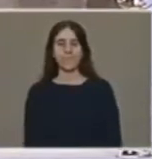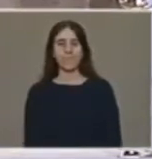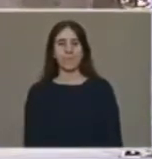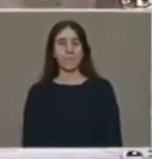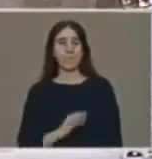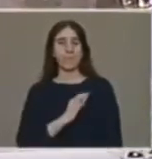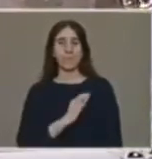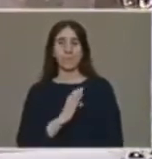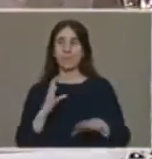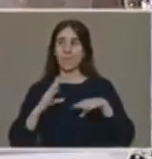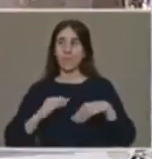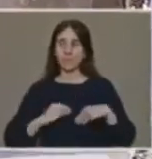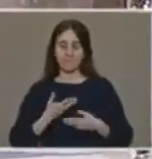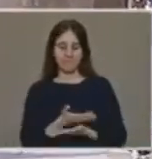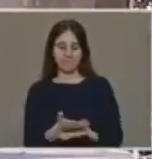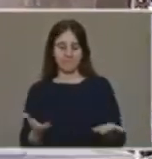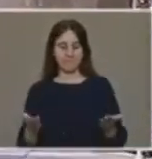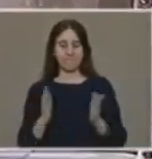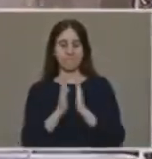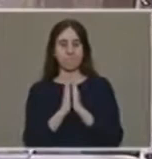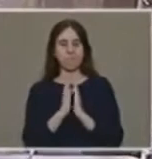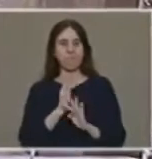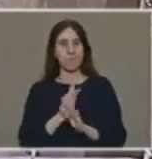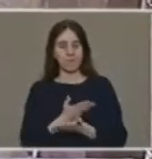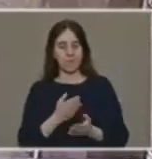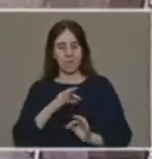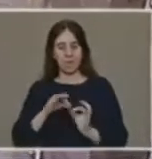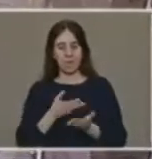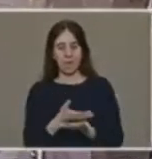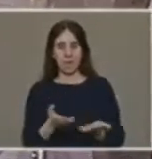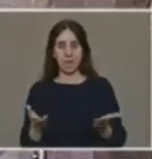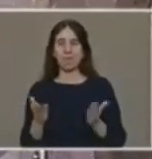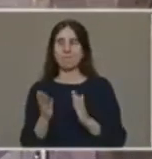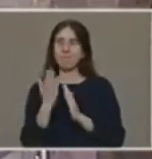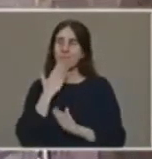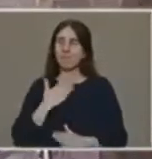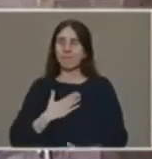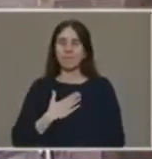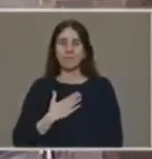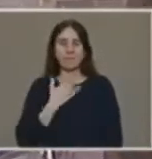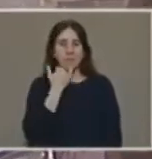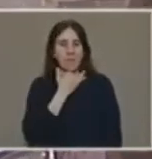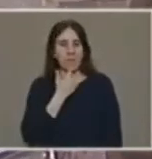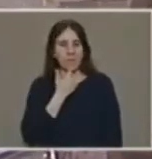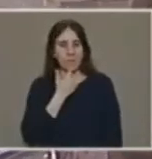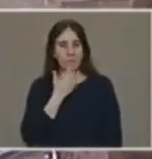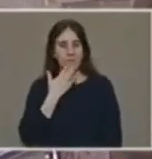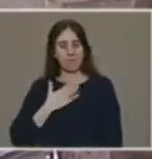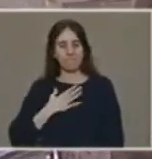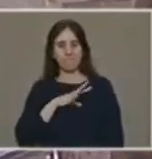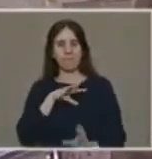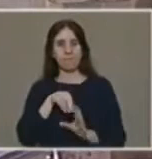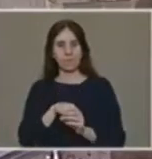Aceitai, Senhor, os dons da vossa Igreja em festa, vós que lhe destes tão grande alegria, fazei-a tomar